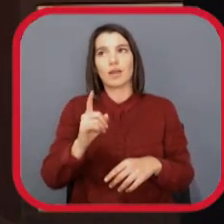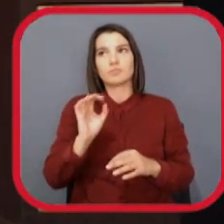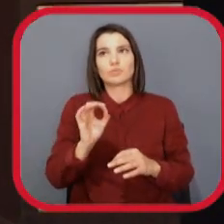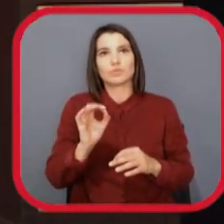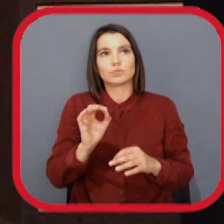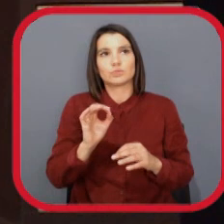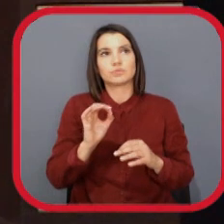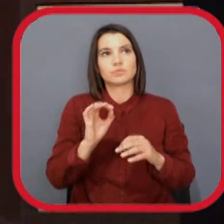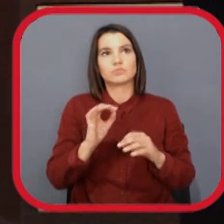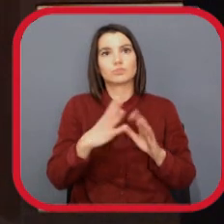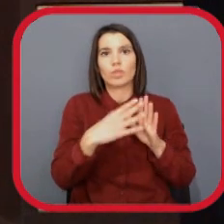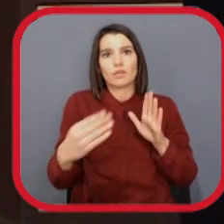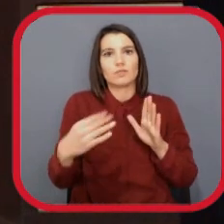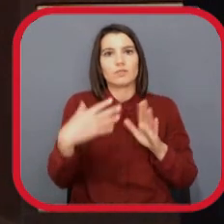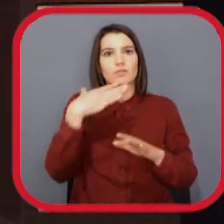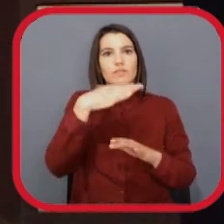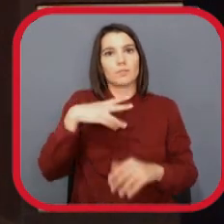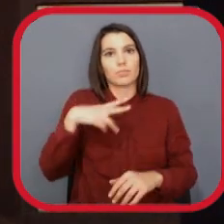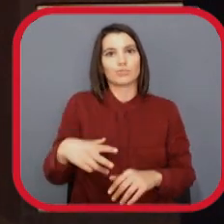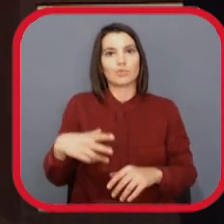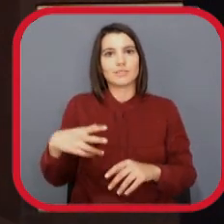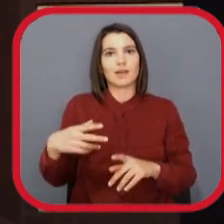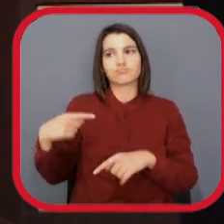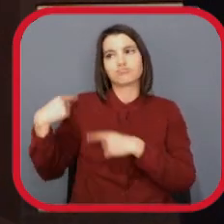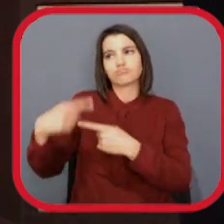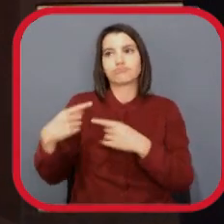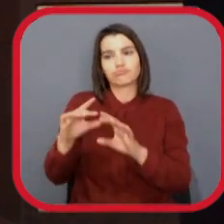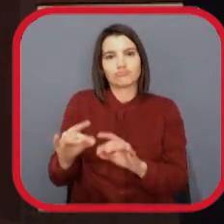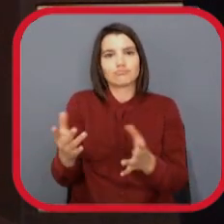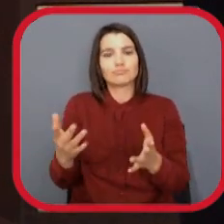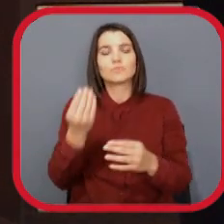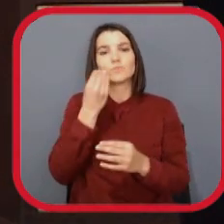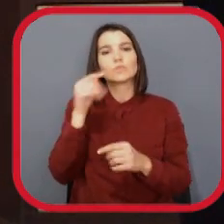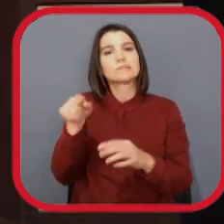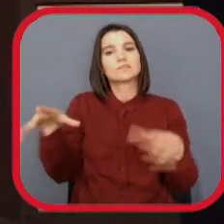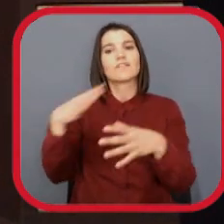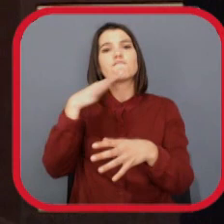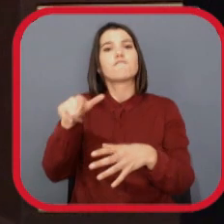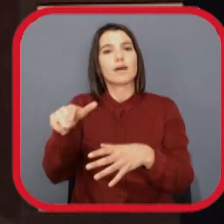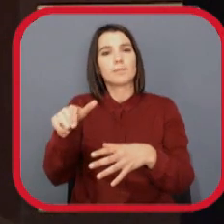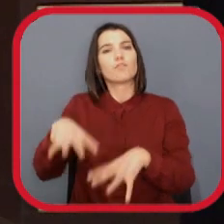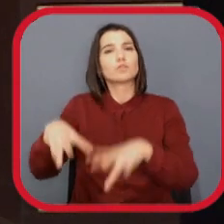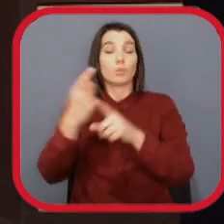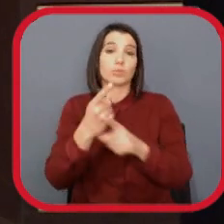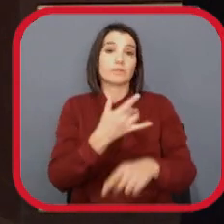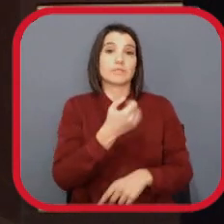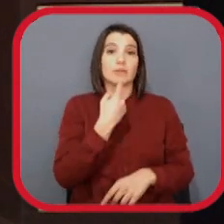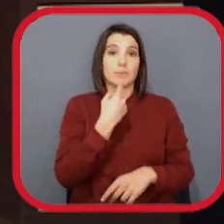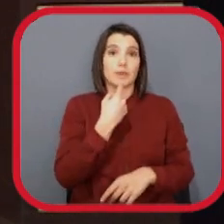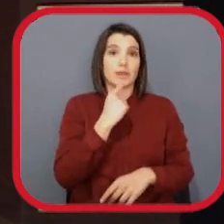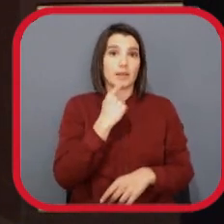família portuguesa tradicional. E como é que seria a evolução desta família? Nós largámos-nos no 25 de